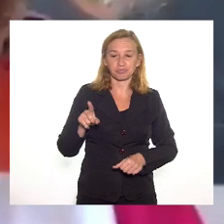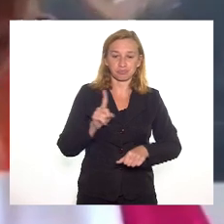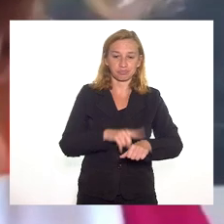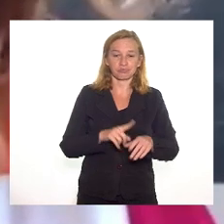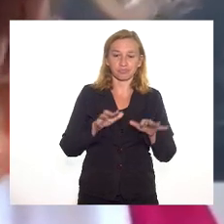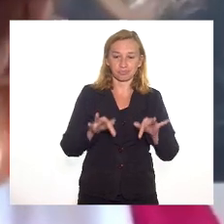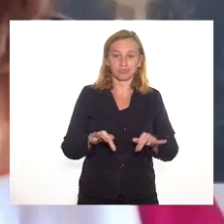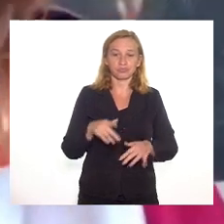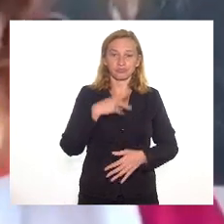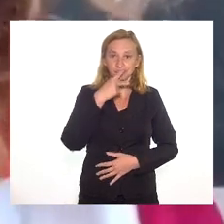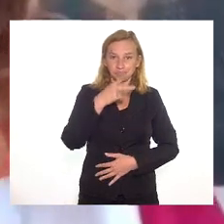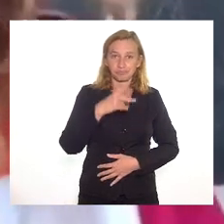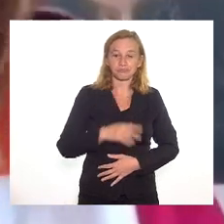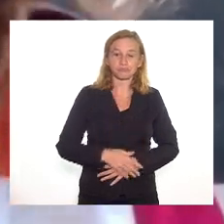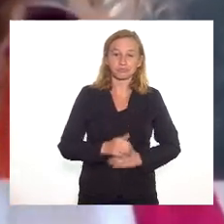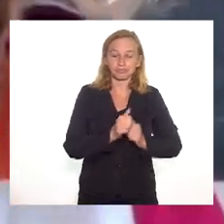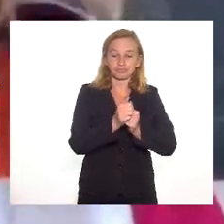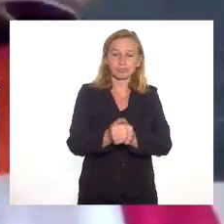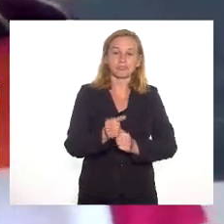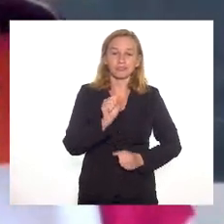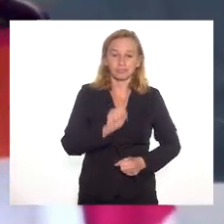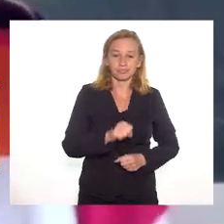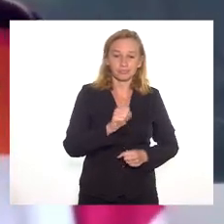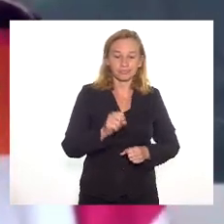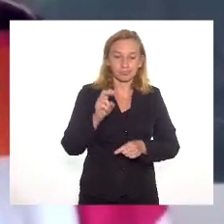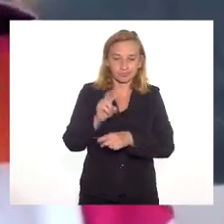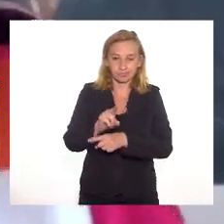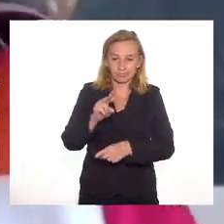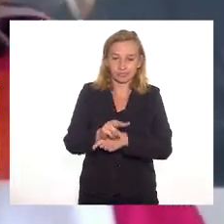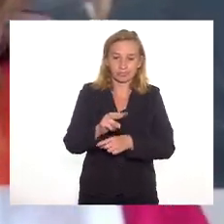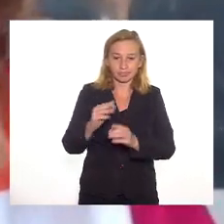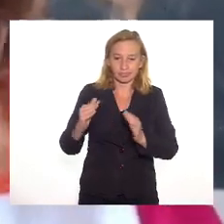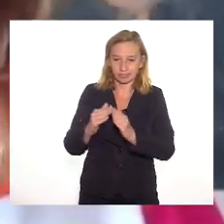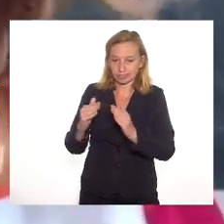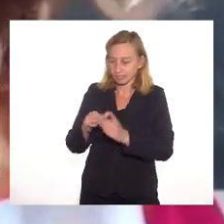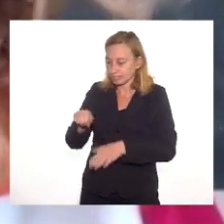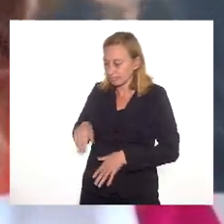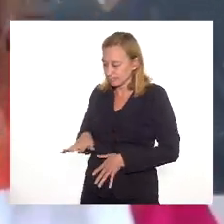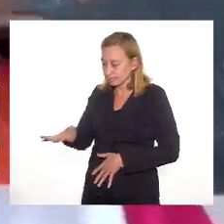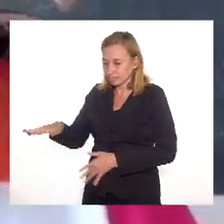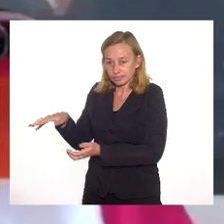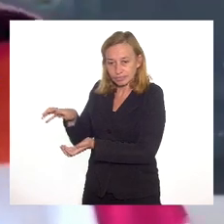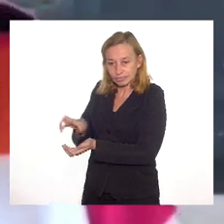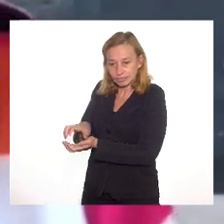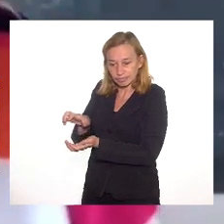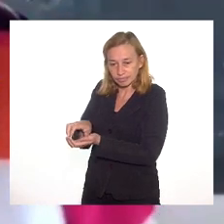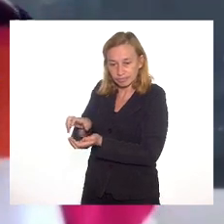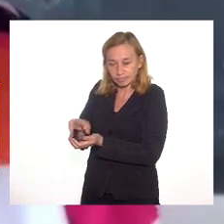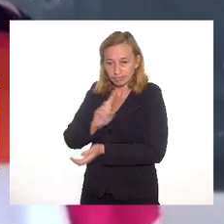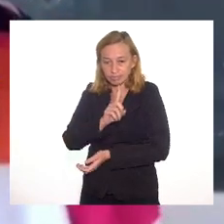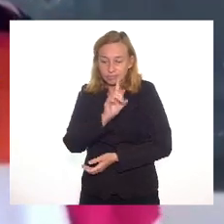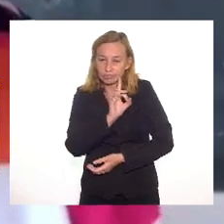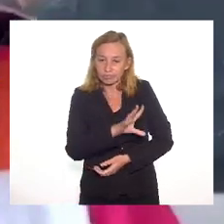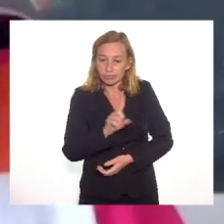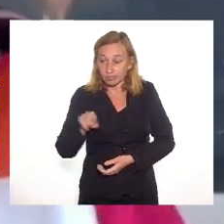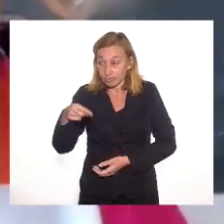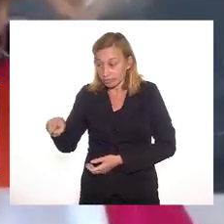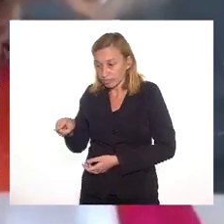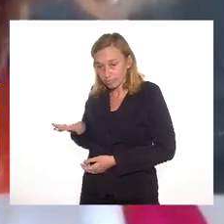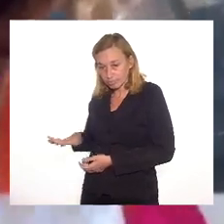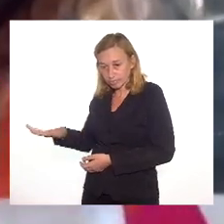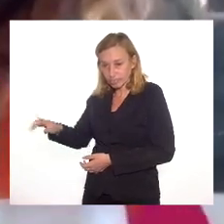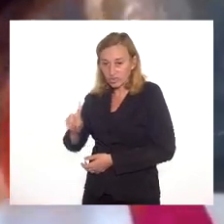expediente, dizendo que seguirei, sim, fazendo a defesa dos moradores da favela do Jacarezinho, não apenas essa favela,